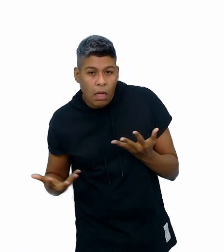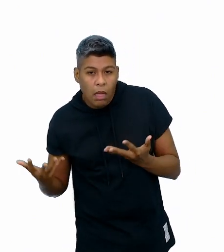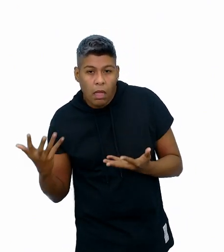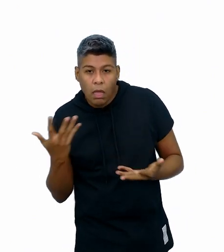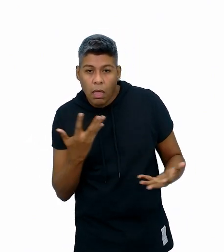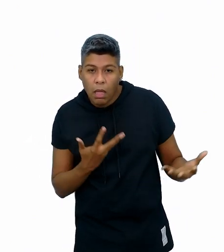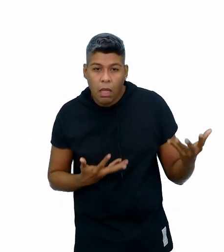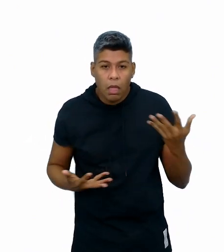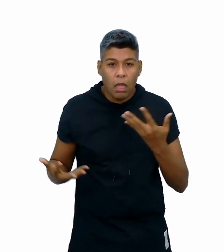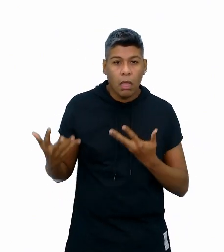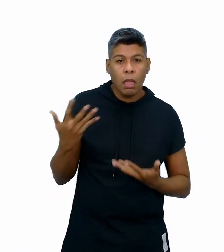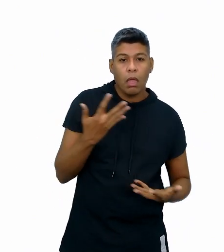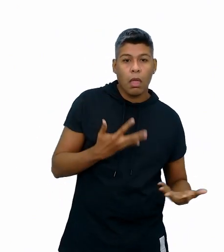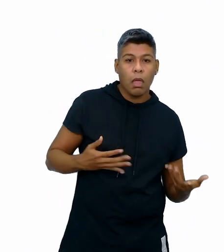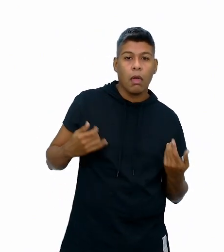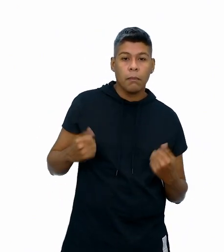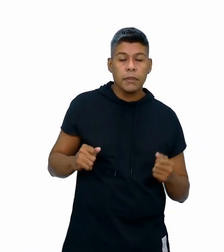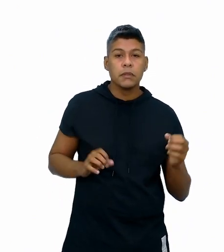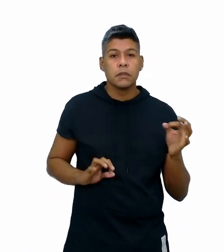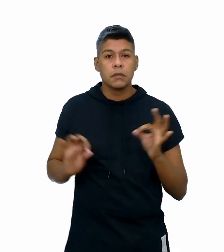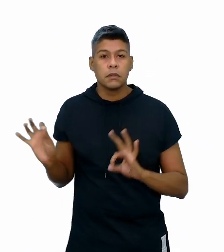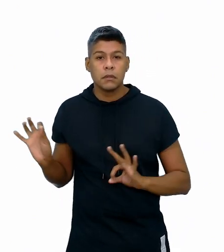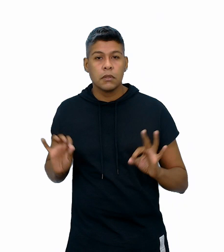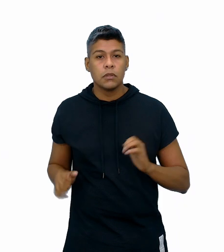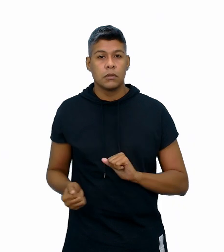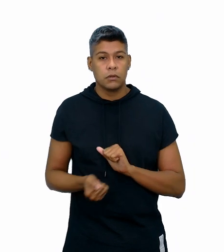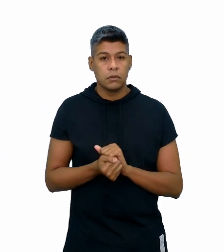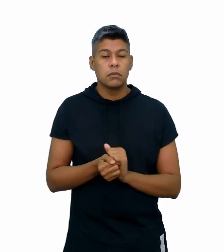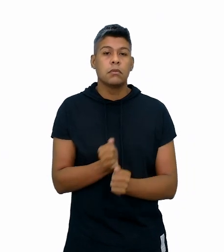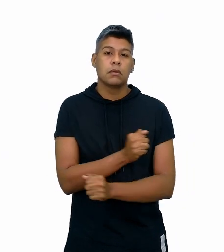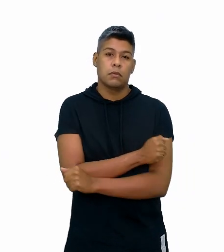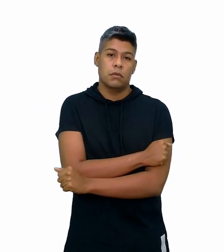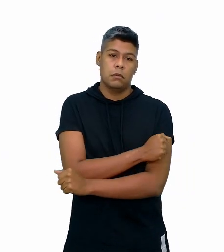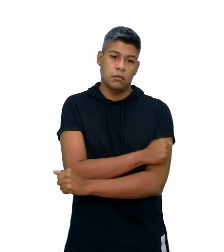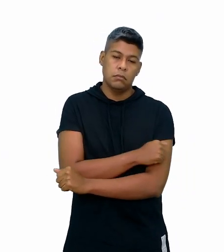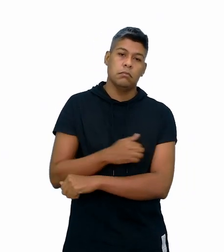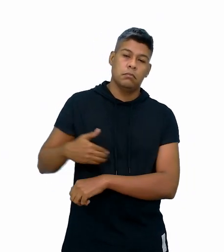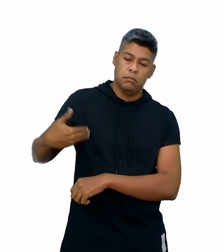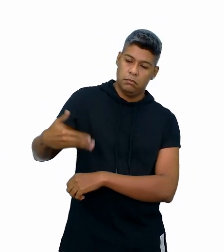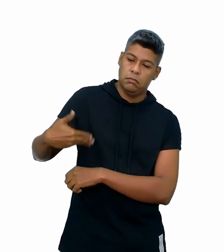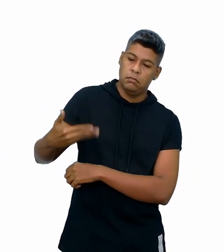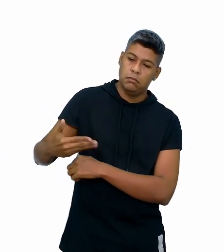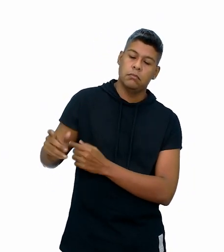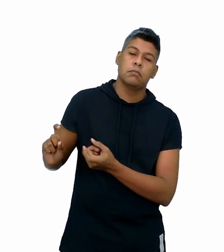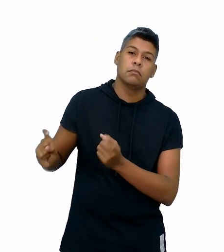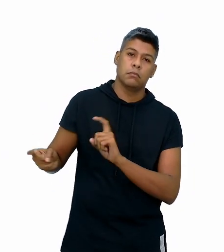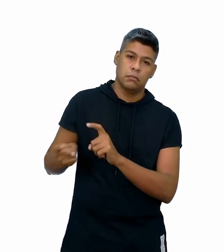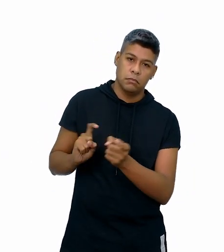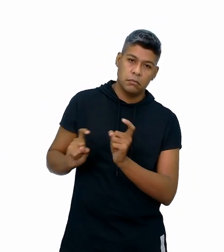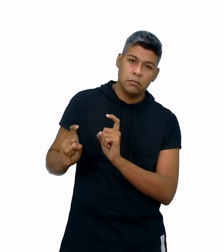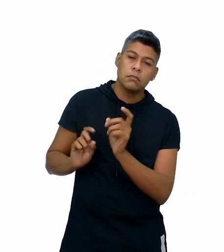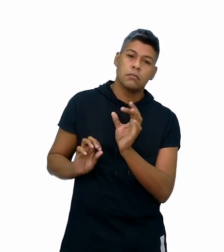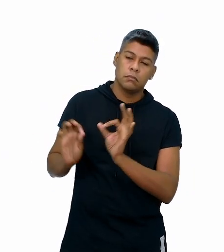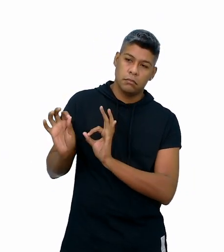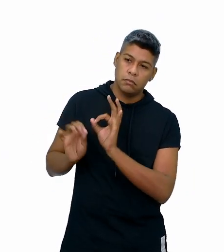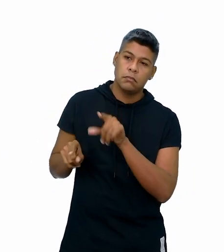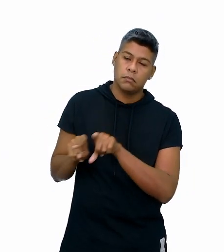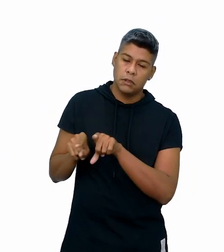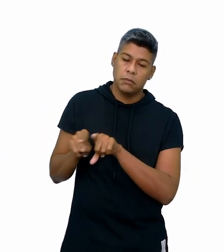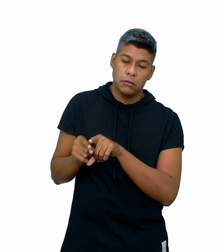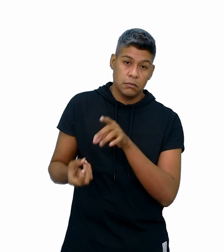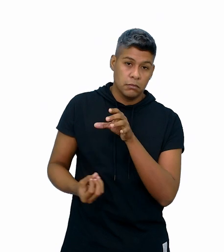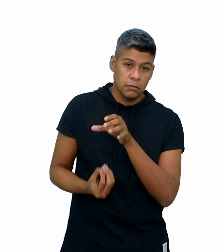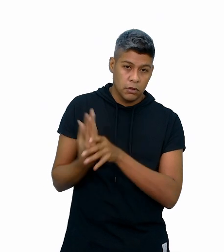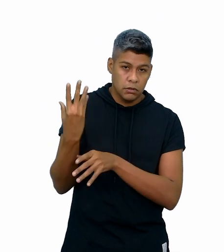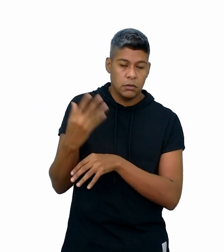elas precisam ser sistematizadas com os estudantes ao longo das discussões, né, do planejamento e dessa